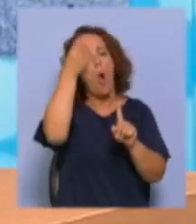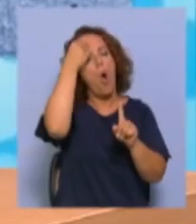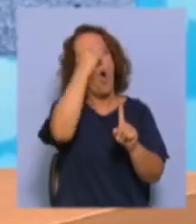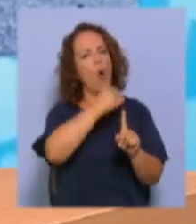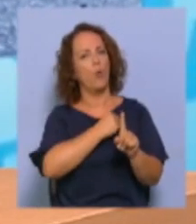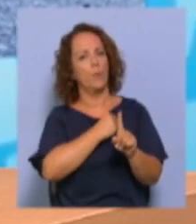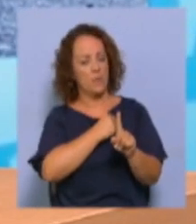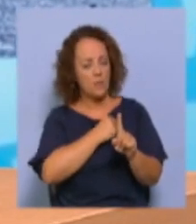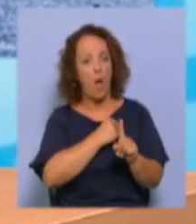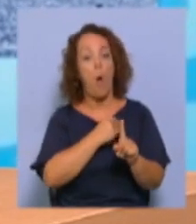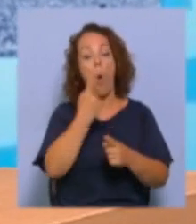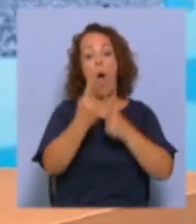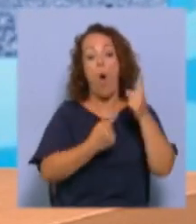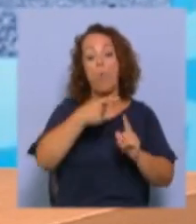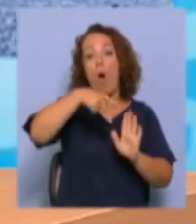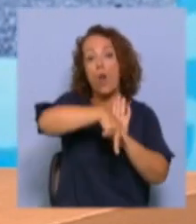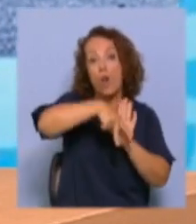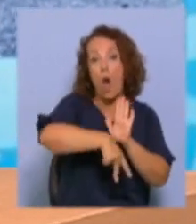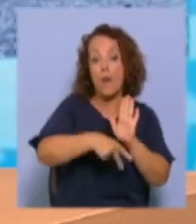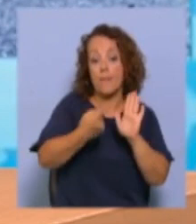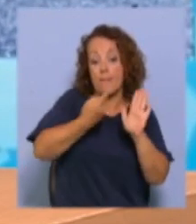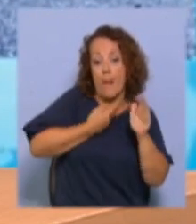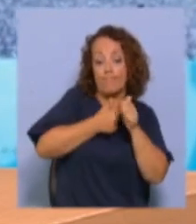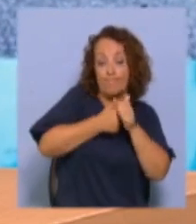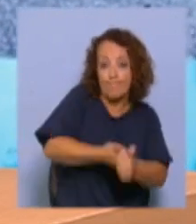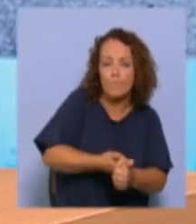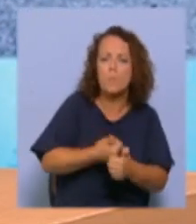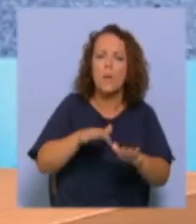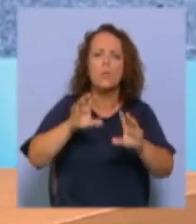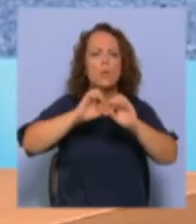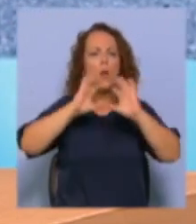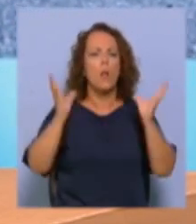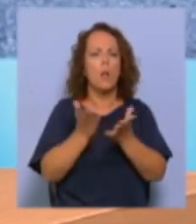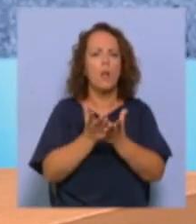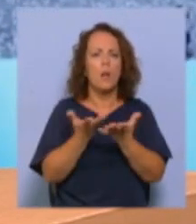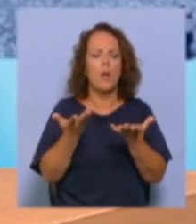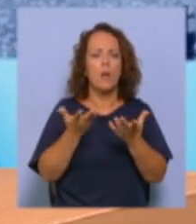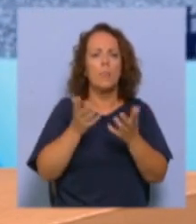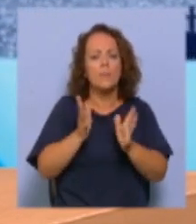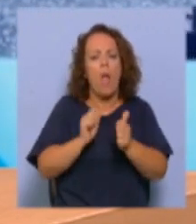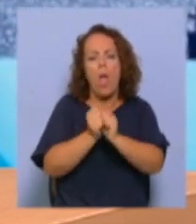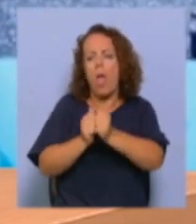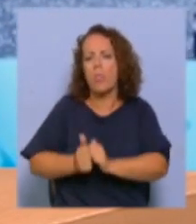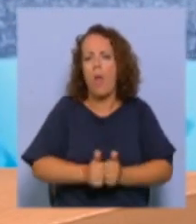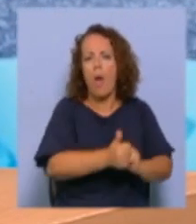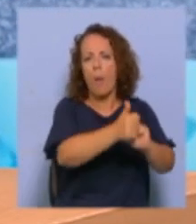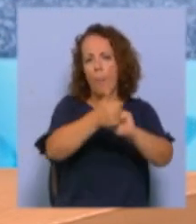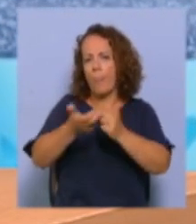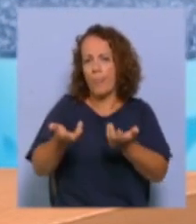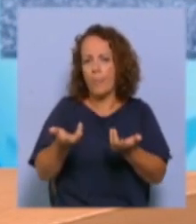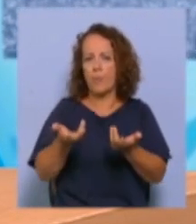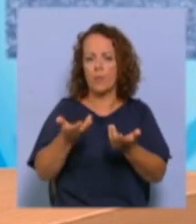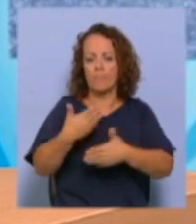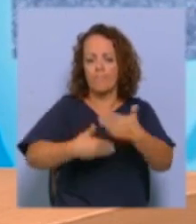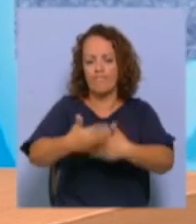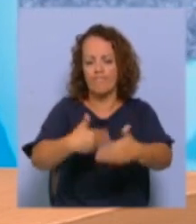há componentes normativas que temos efetivamente de seguir, mas há toda uma lógica de adaptação das instituições que têm que ser levadas a